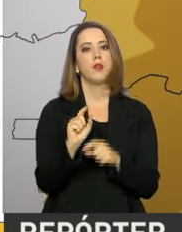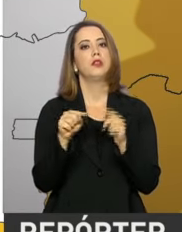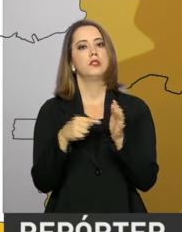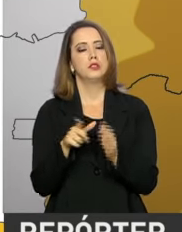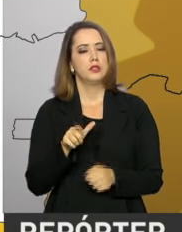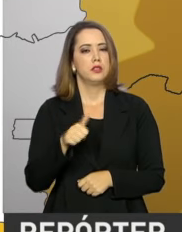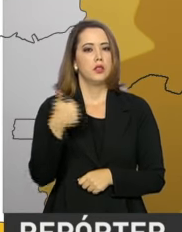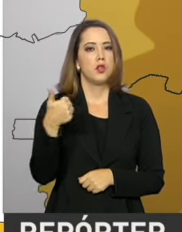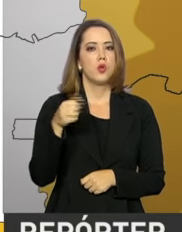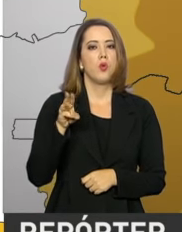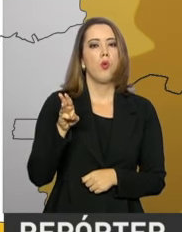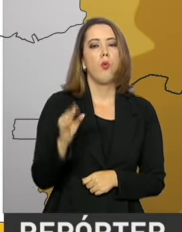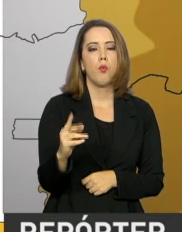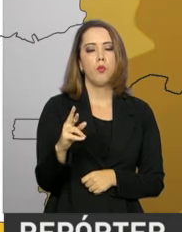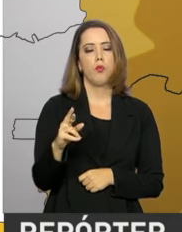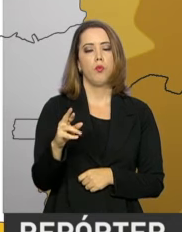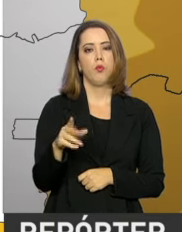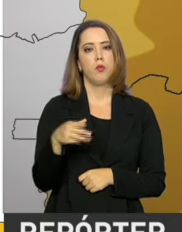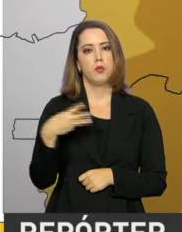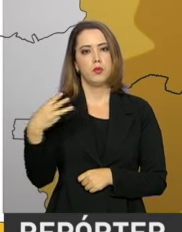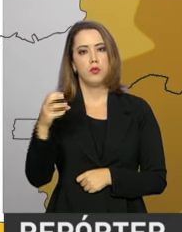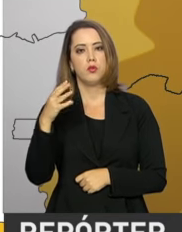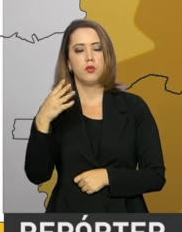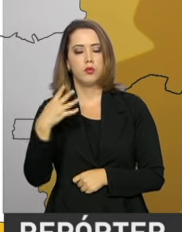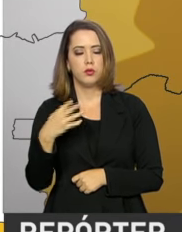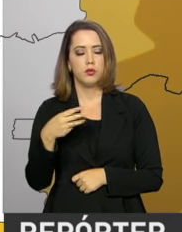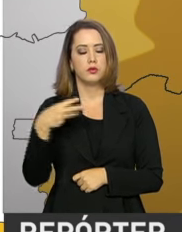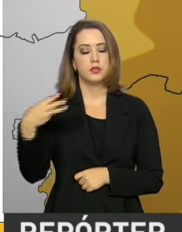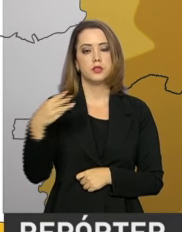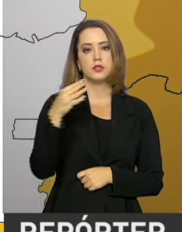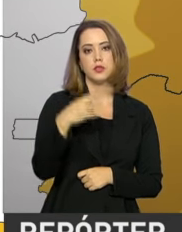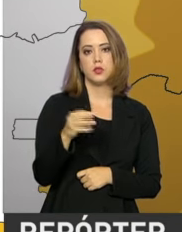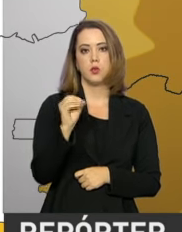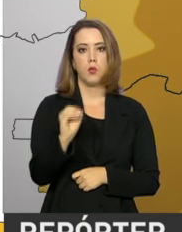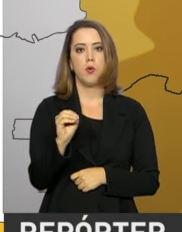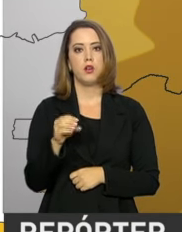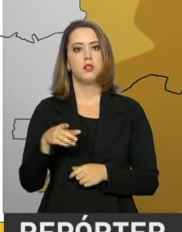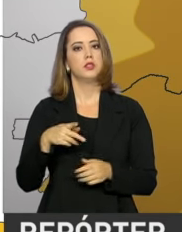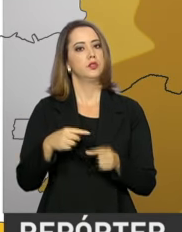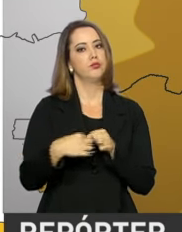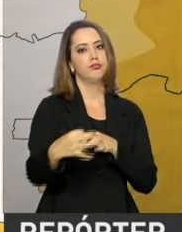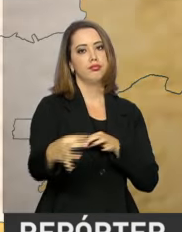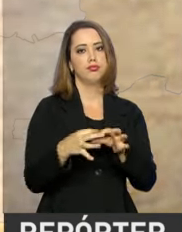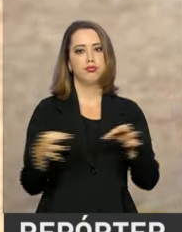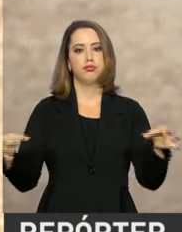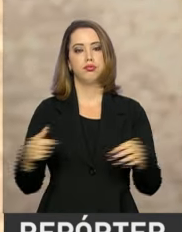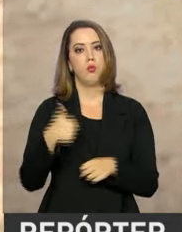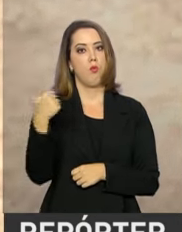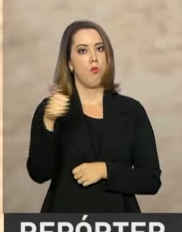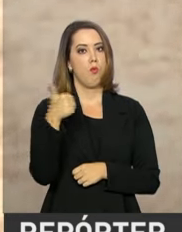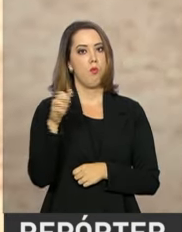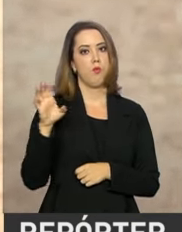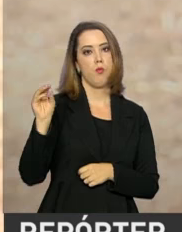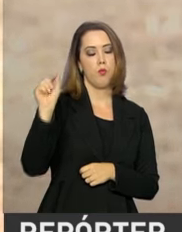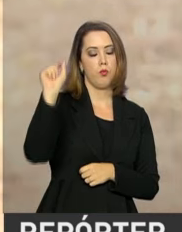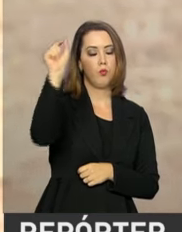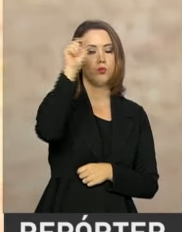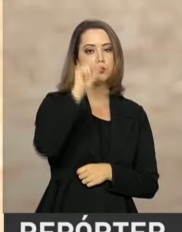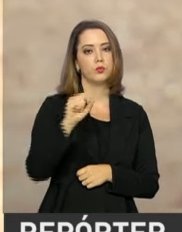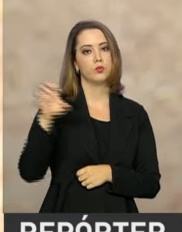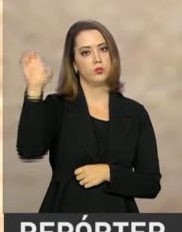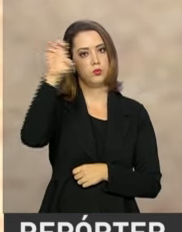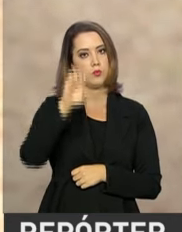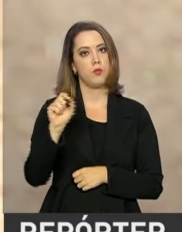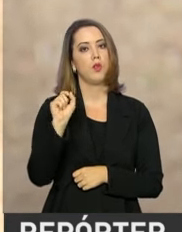de 1 milhão e 340 mil quilômetros quadrados em 11 estados. É por isso que o governo tem